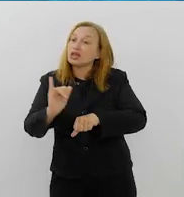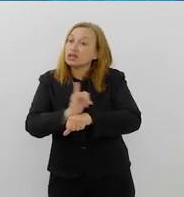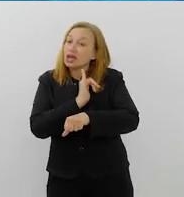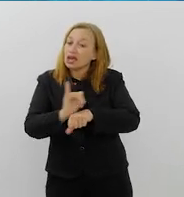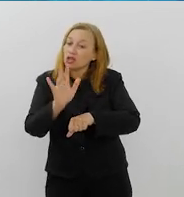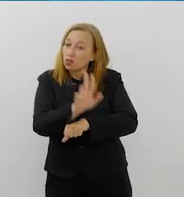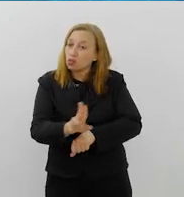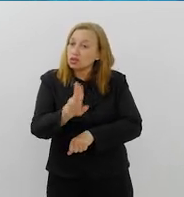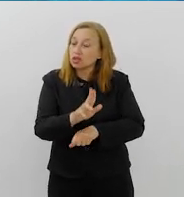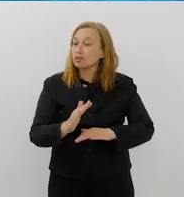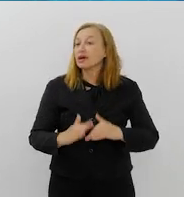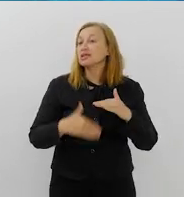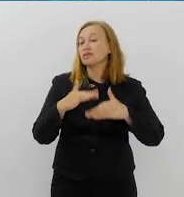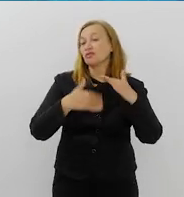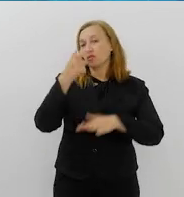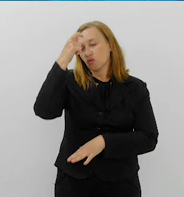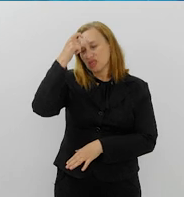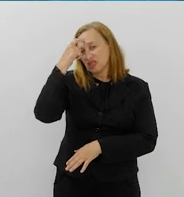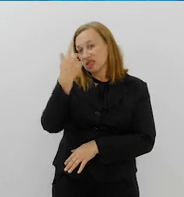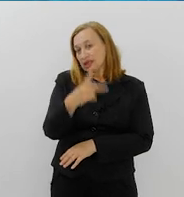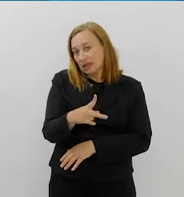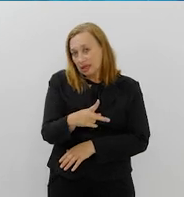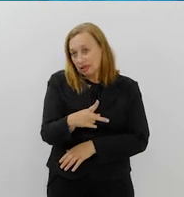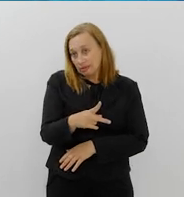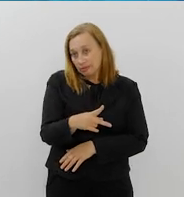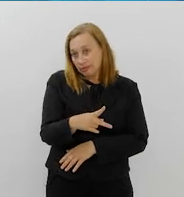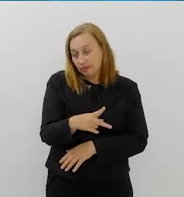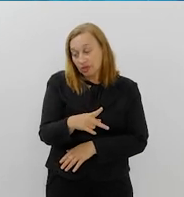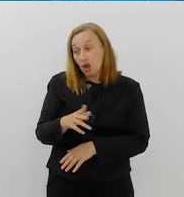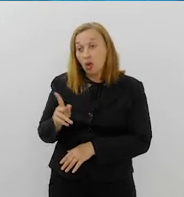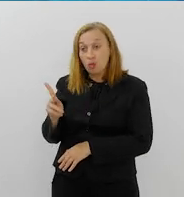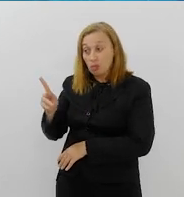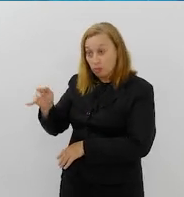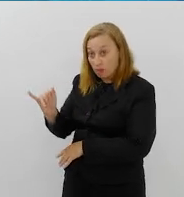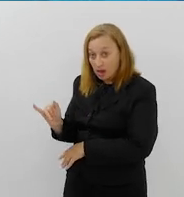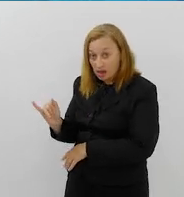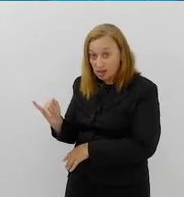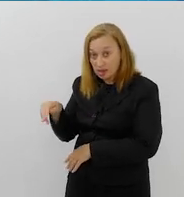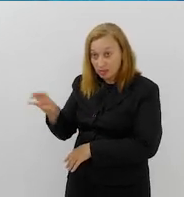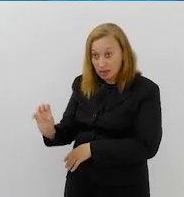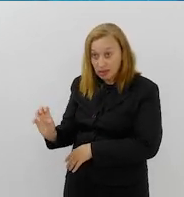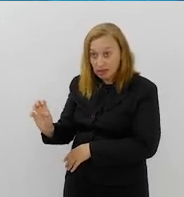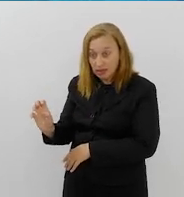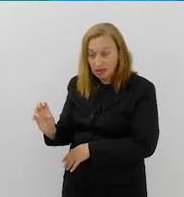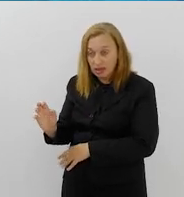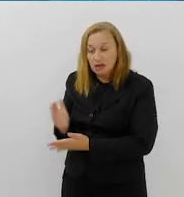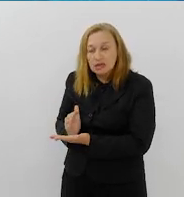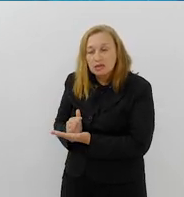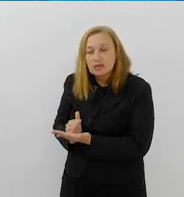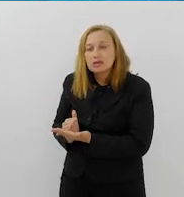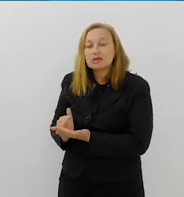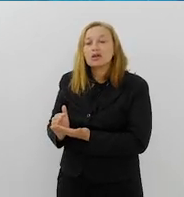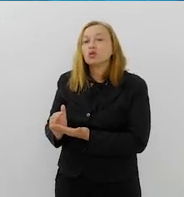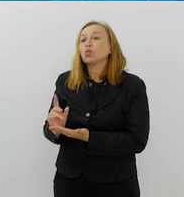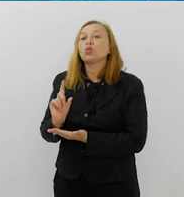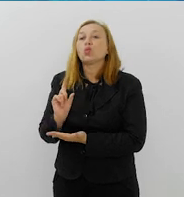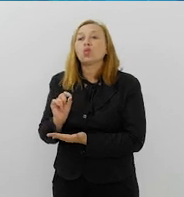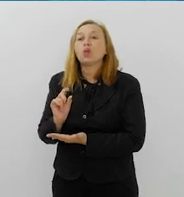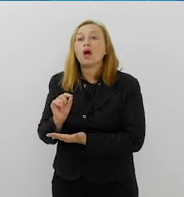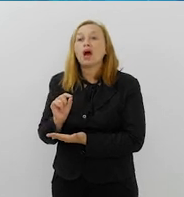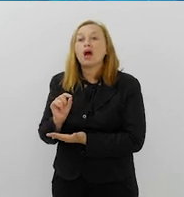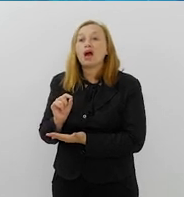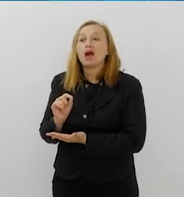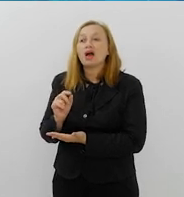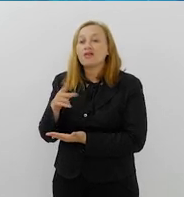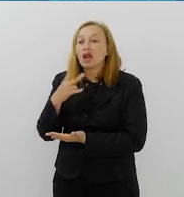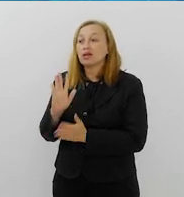usando estratégias para desenvolver essa consciência dele. E aí os pais vão começando